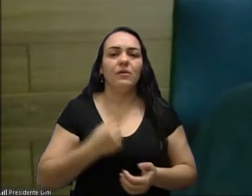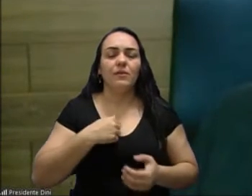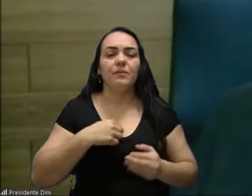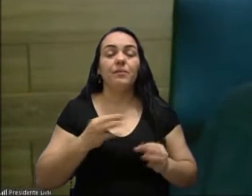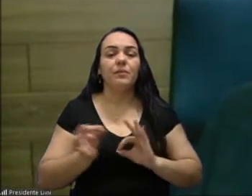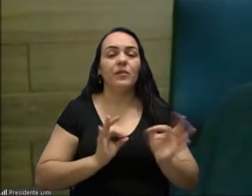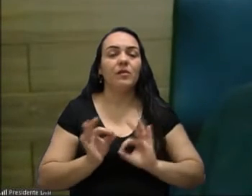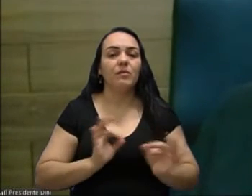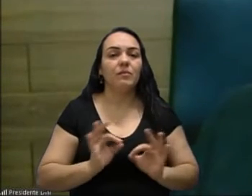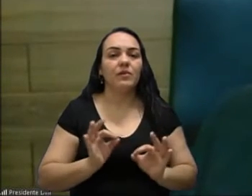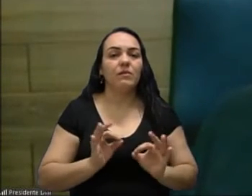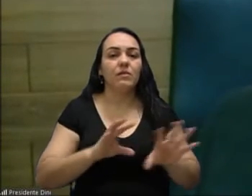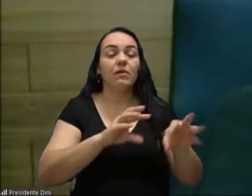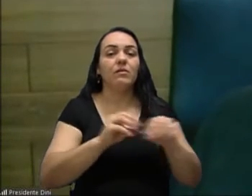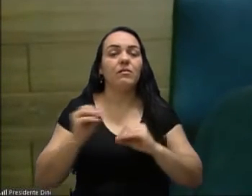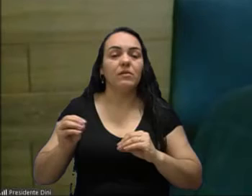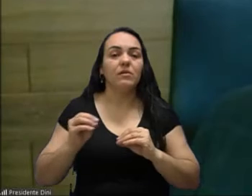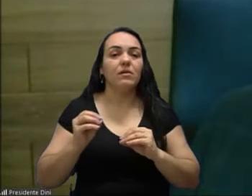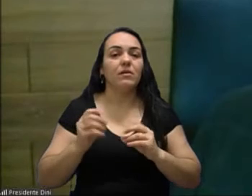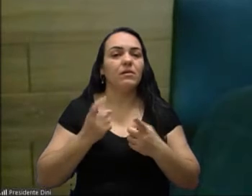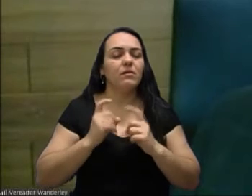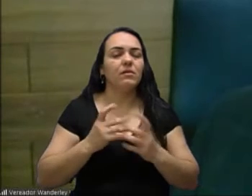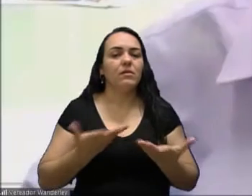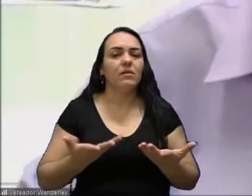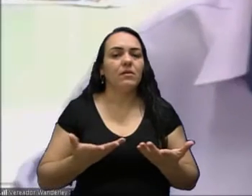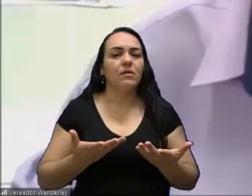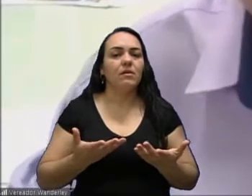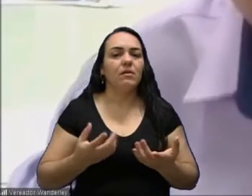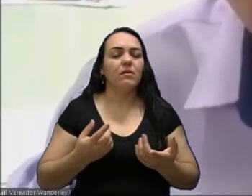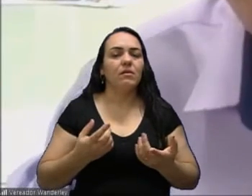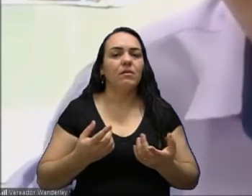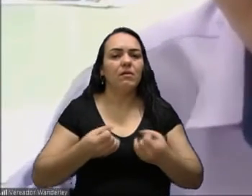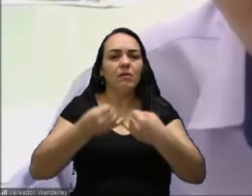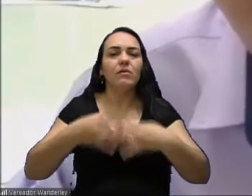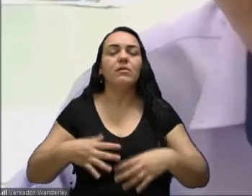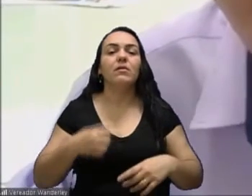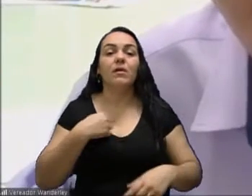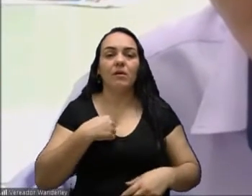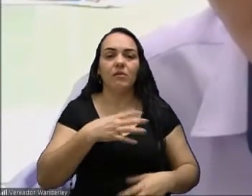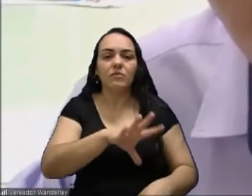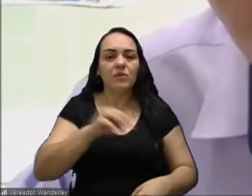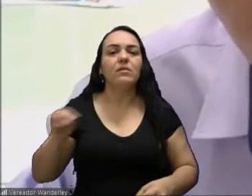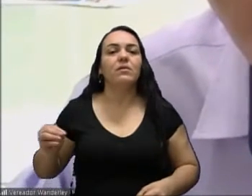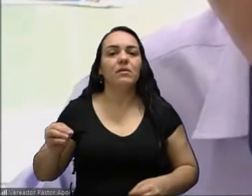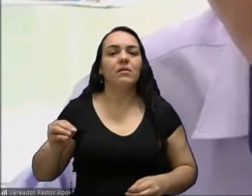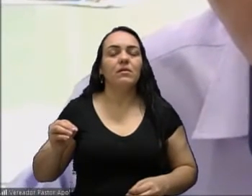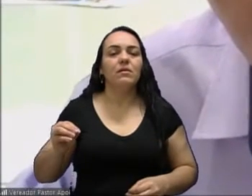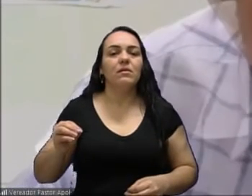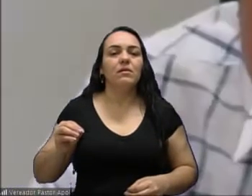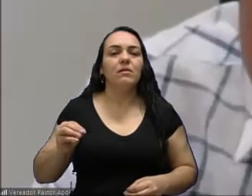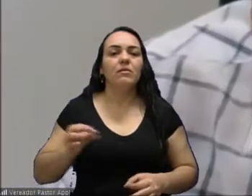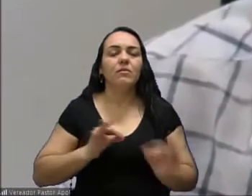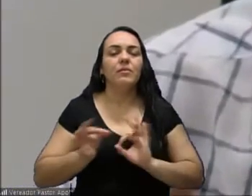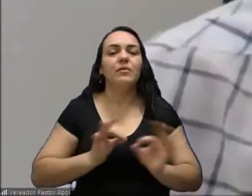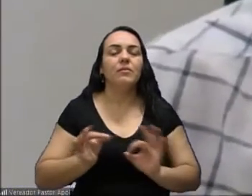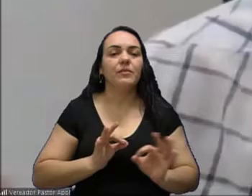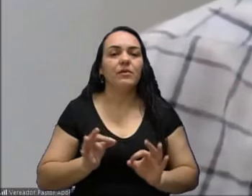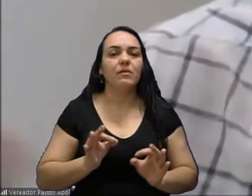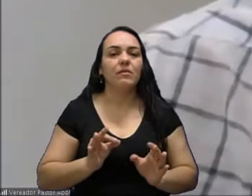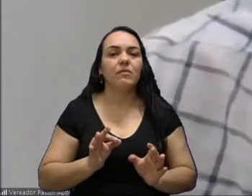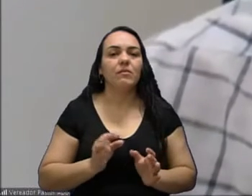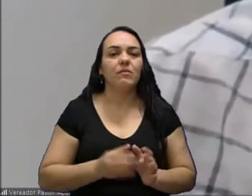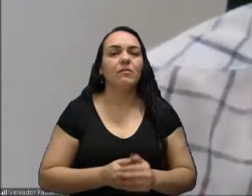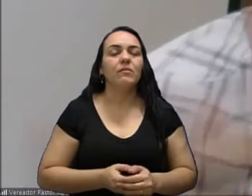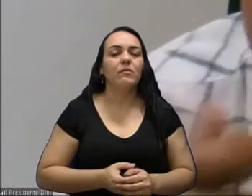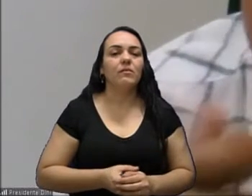projeto foi retirado o pastor apaulo vai discutir ele eu retirei então está retirado o vereador